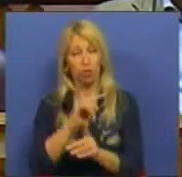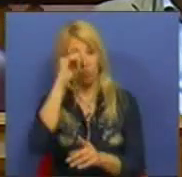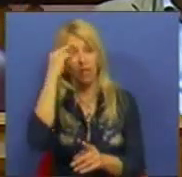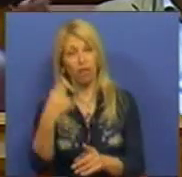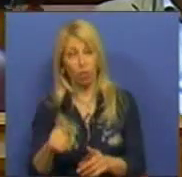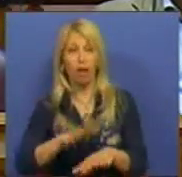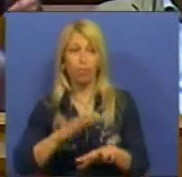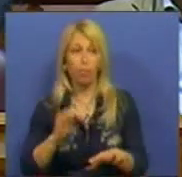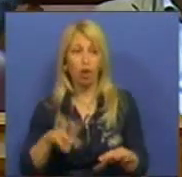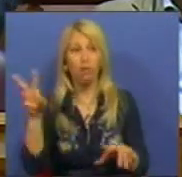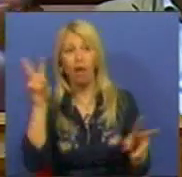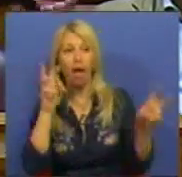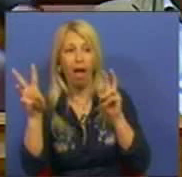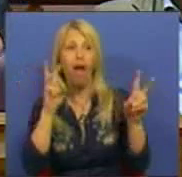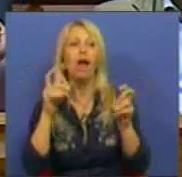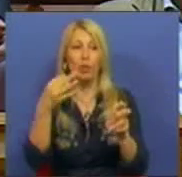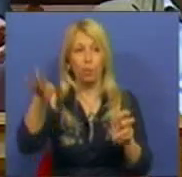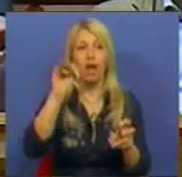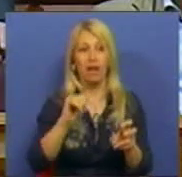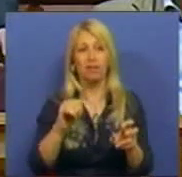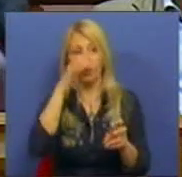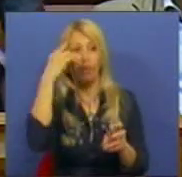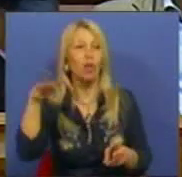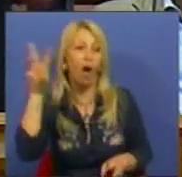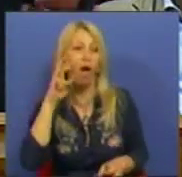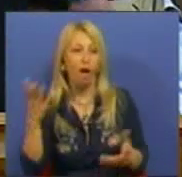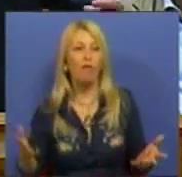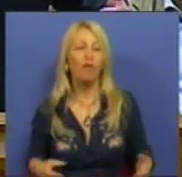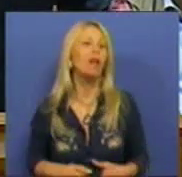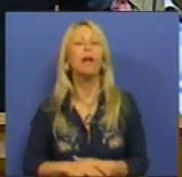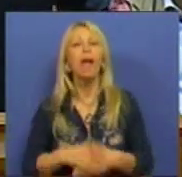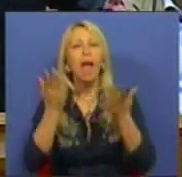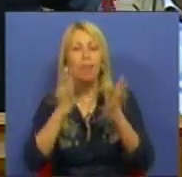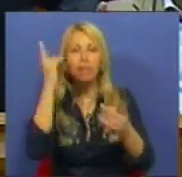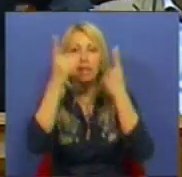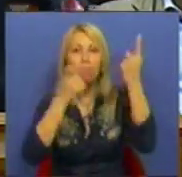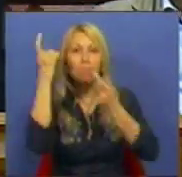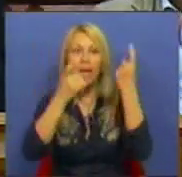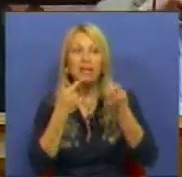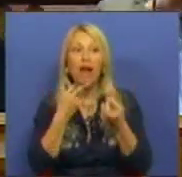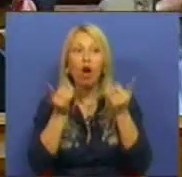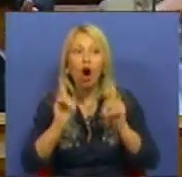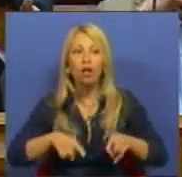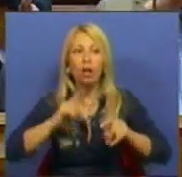dificuldade acústica dos deputados do Partido Socialista, que é preciso reconsiderar as carreiras